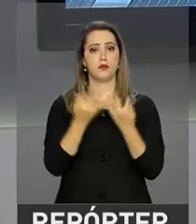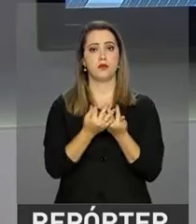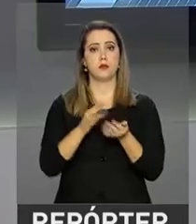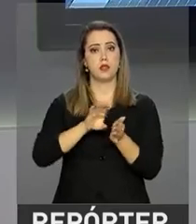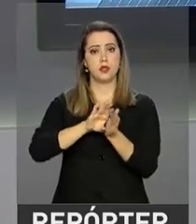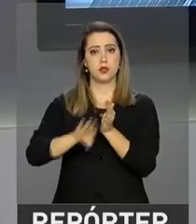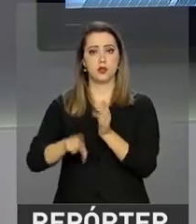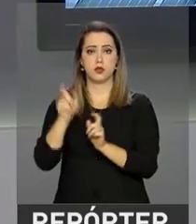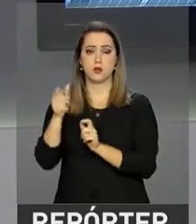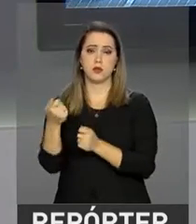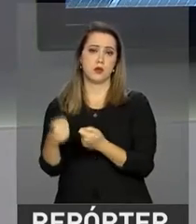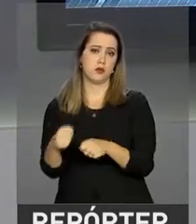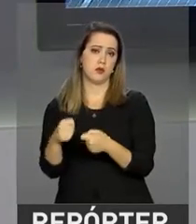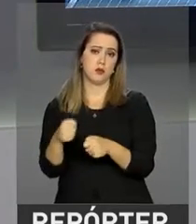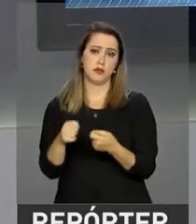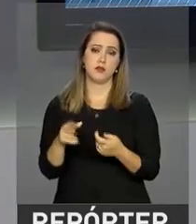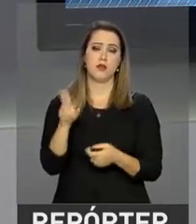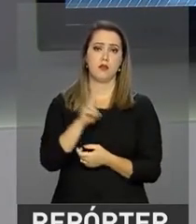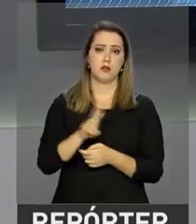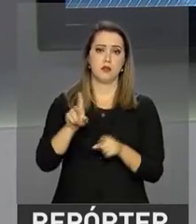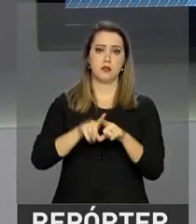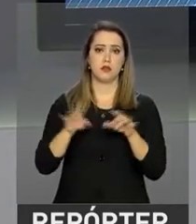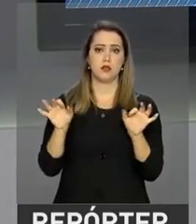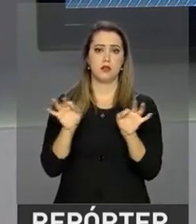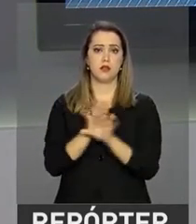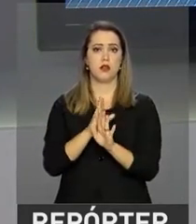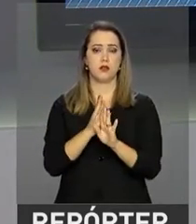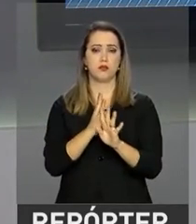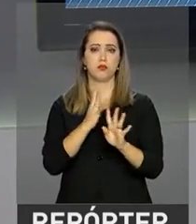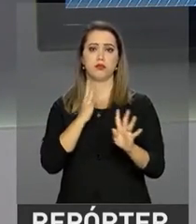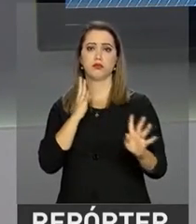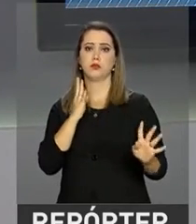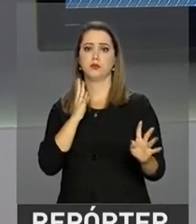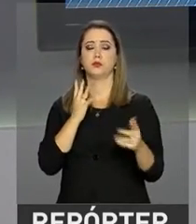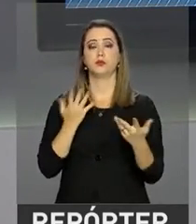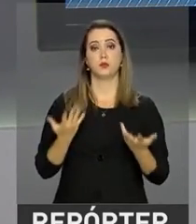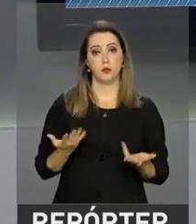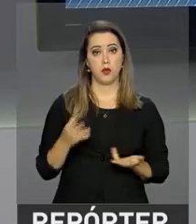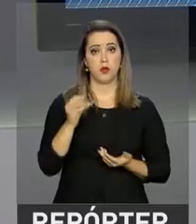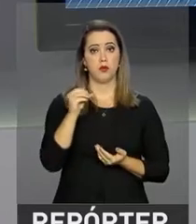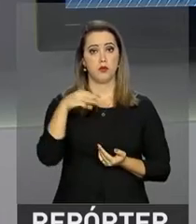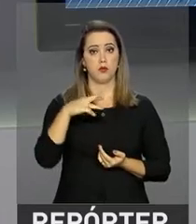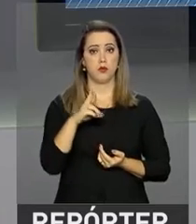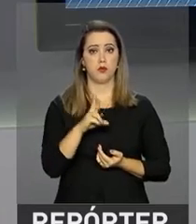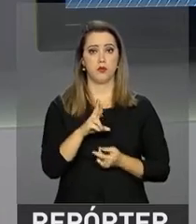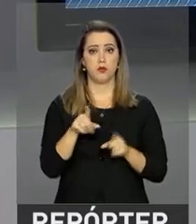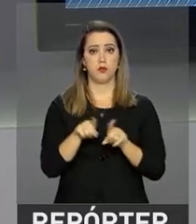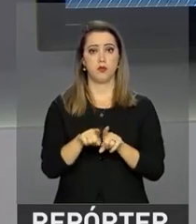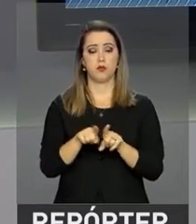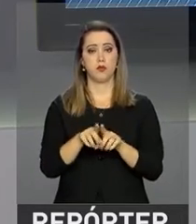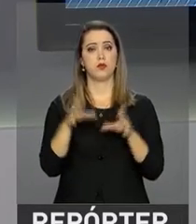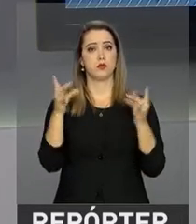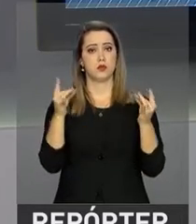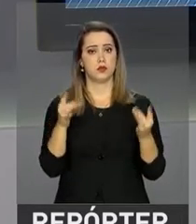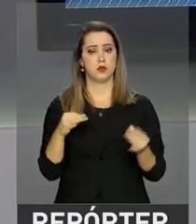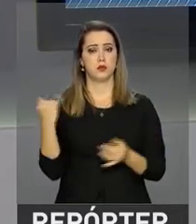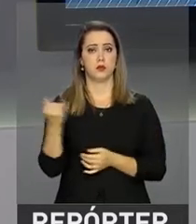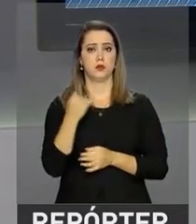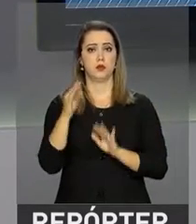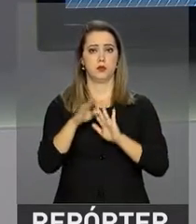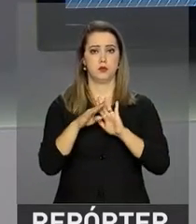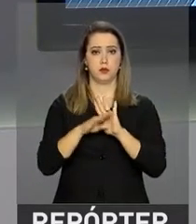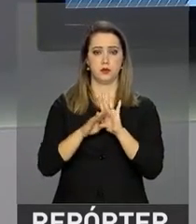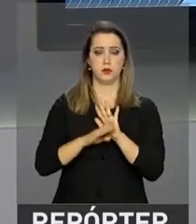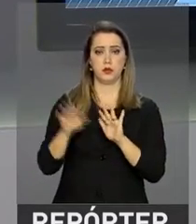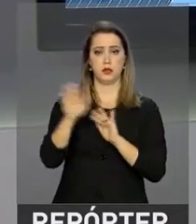precisava dos recursos e praticamente acabaram com as filas no programa osmar terra ainda destacou a importância do